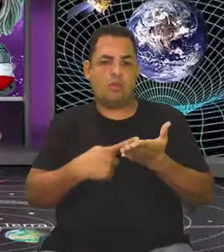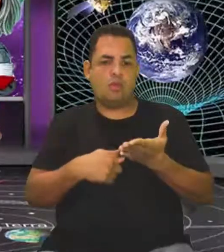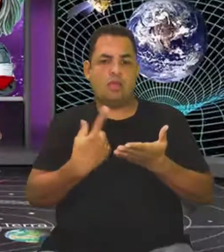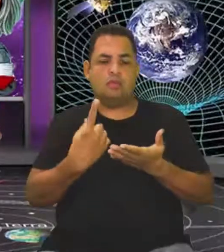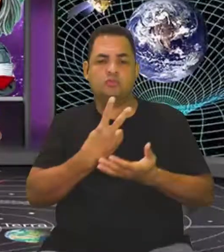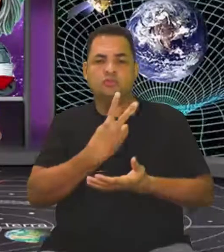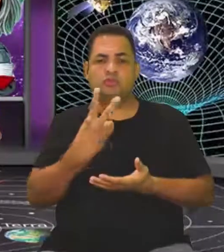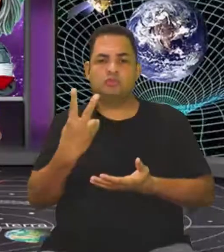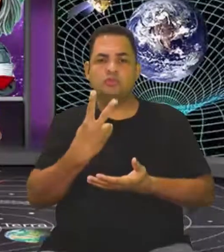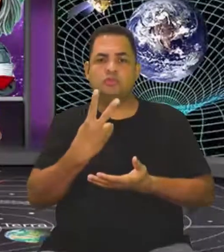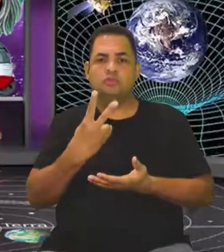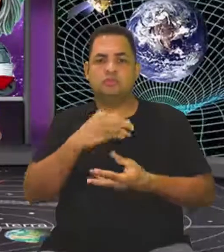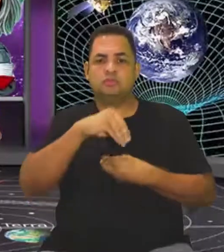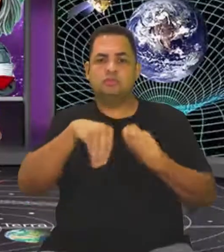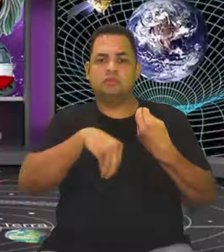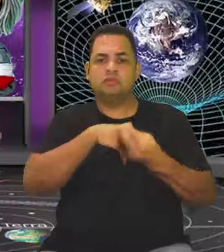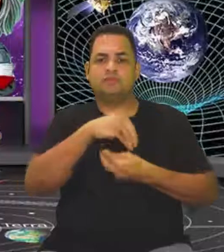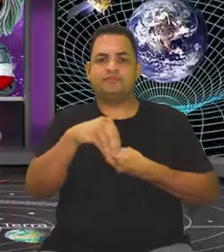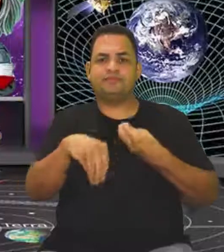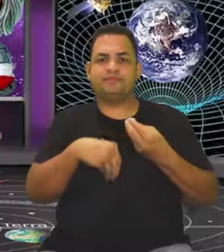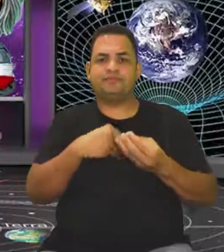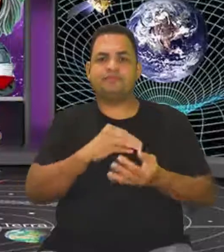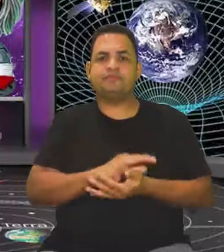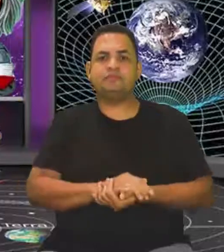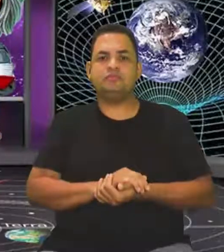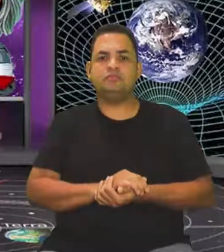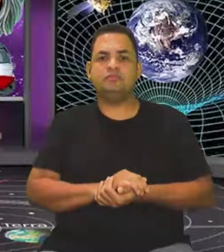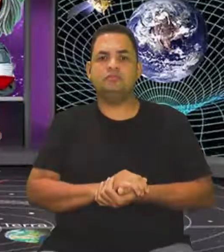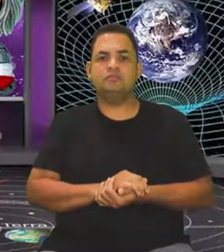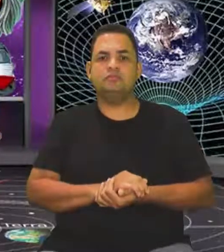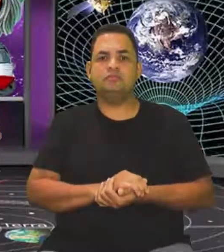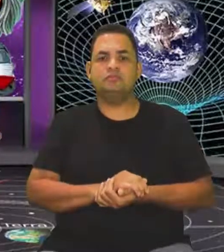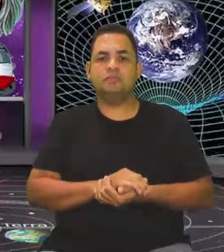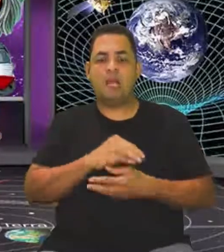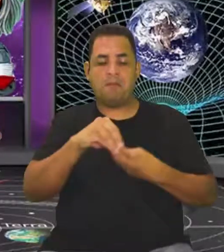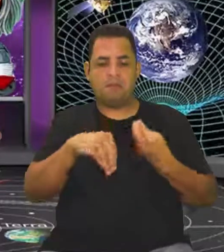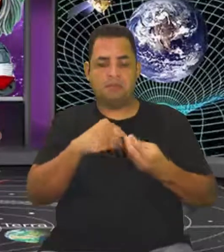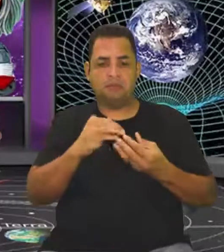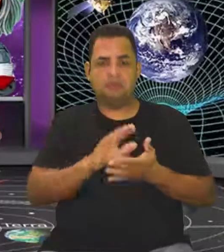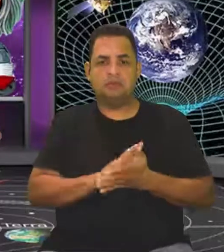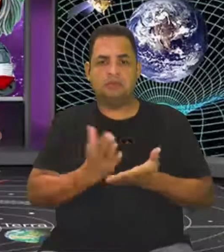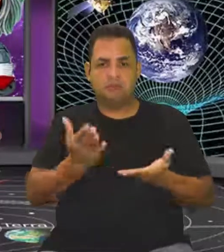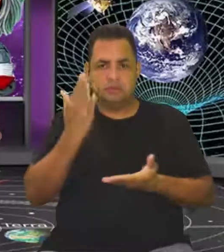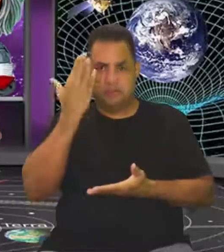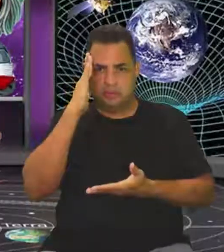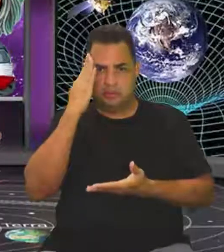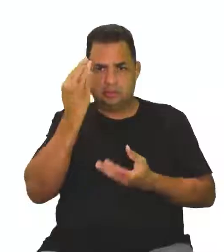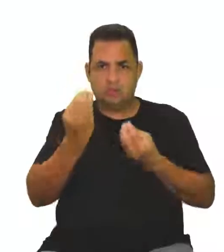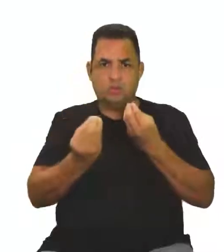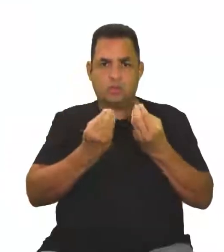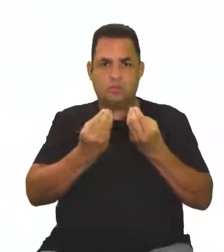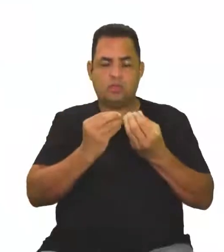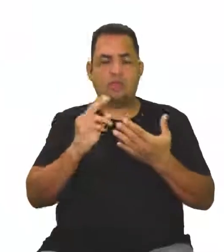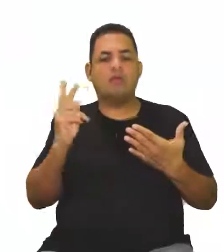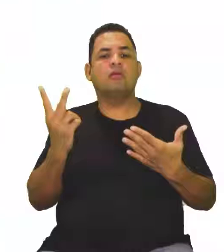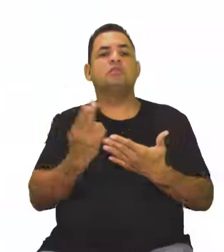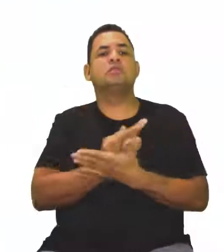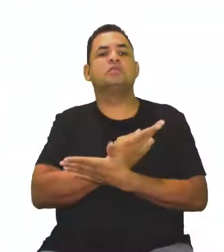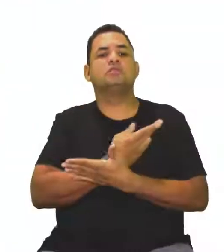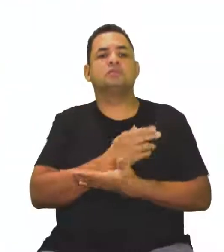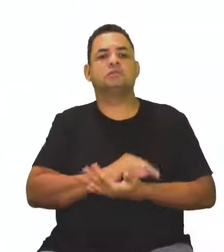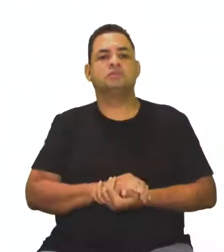que eu tenho? Exatamente o que você pensou, associação mista. Então vamos entender ali como ela funciona. Olha